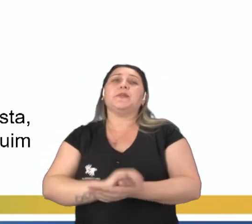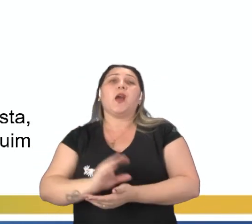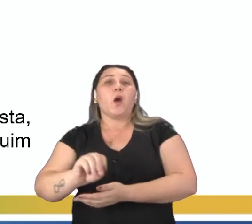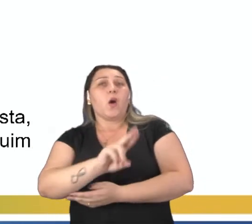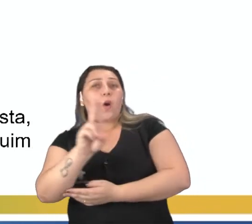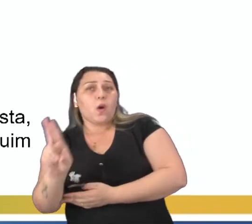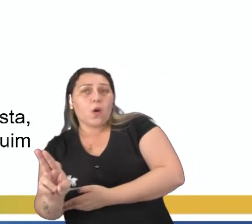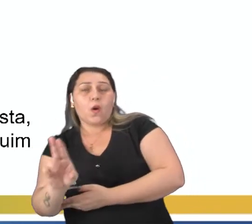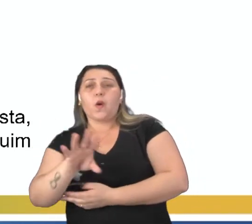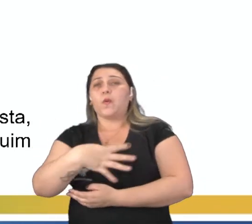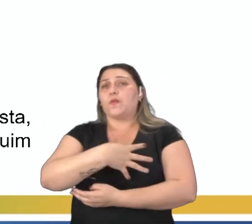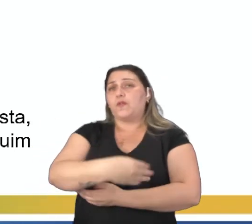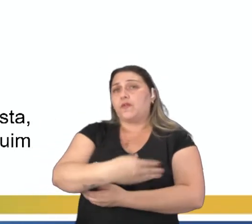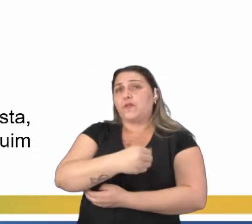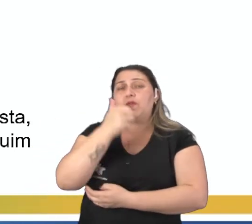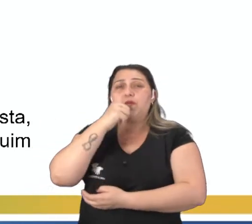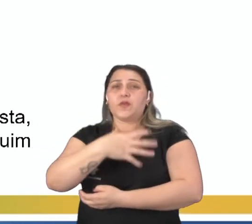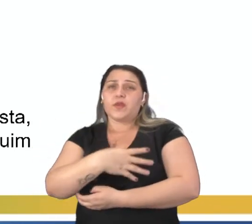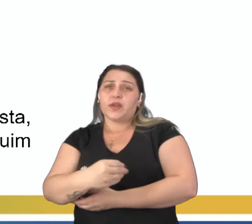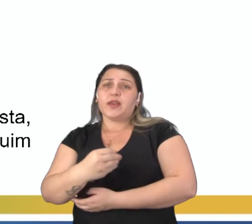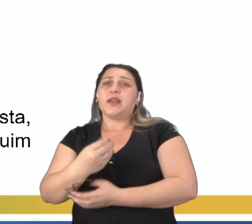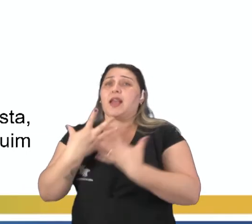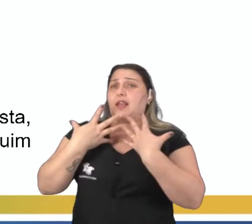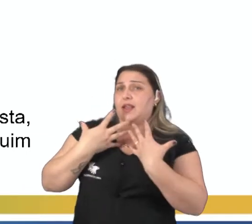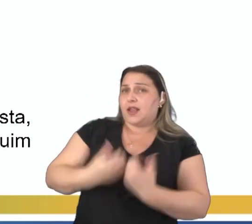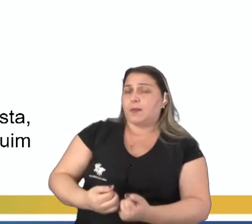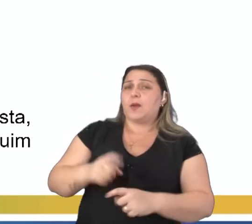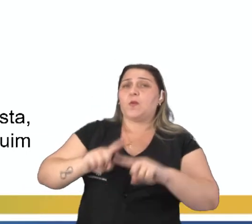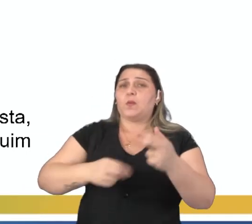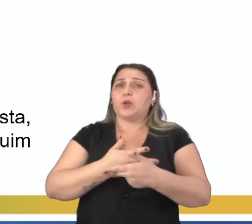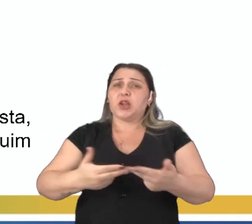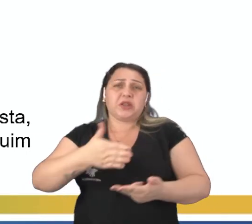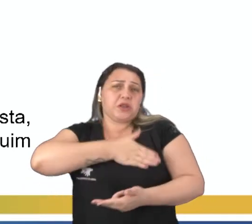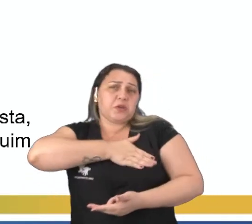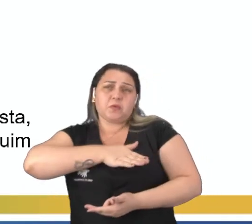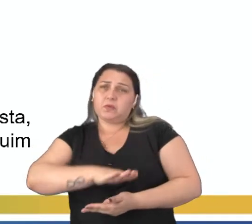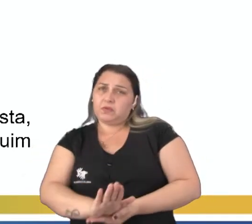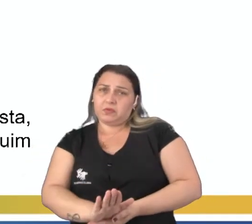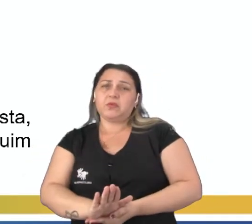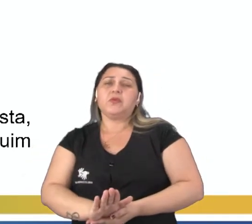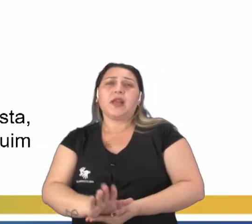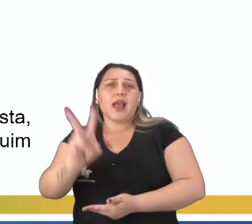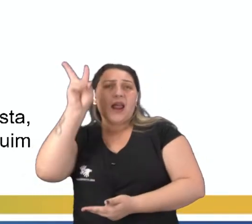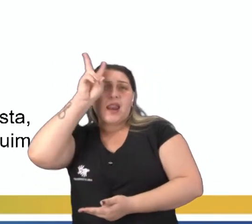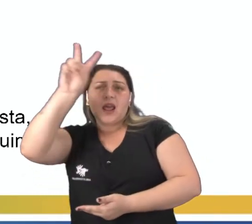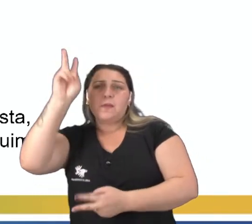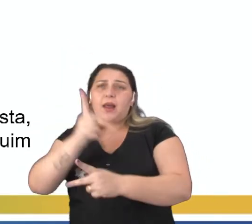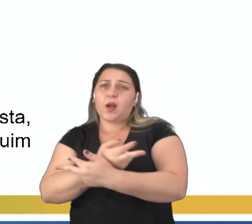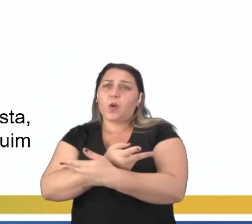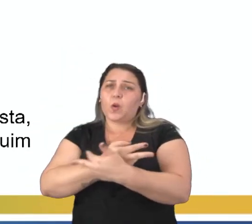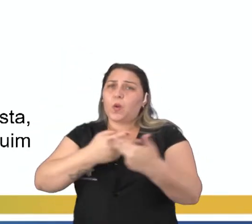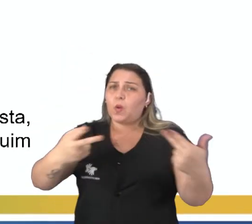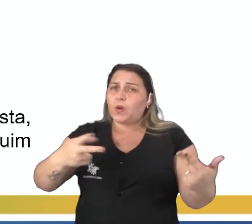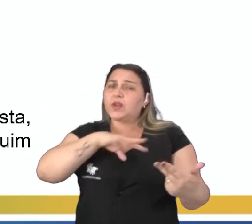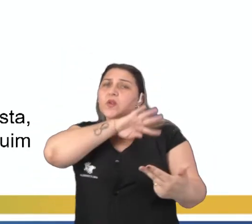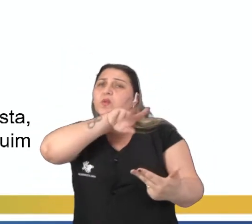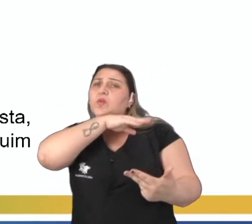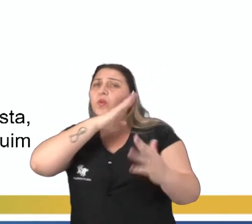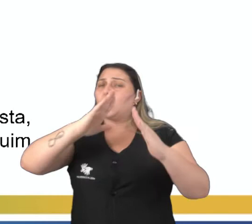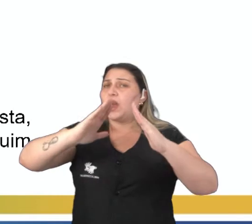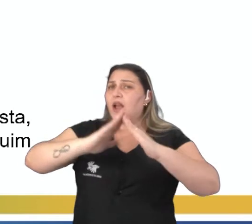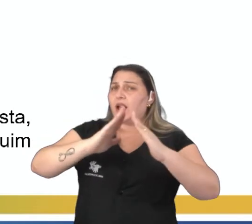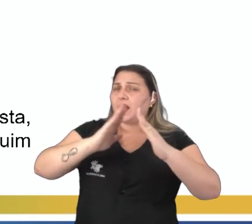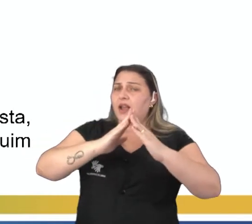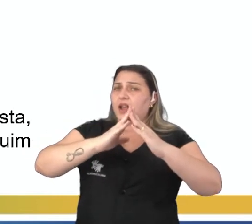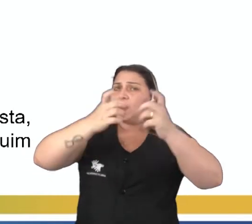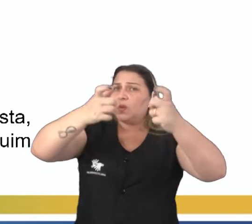Ou um filho ou uma filha recebeu de herança um objeto que não gosta, que faz lembrar coisas ruins. Uma casa que